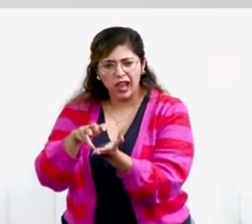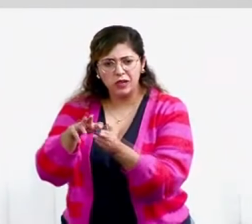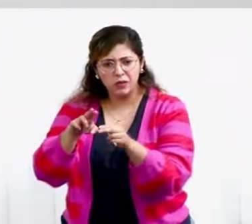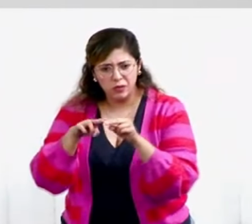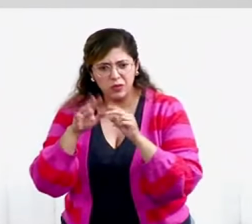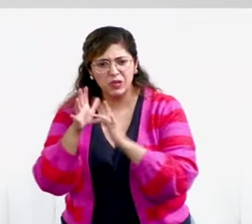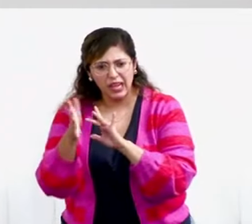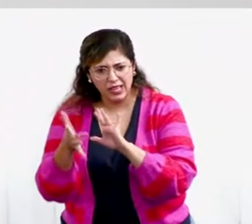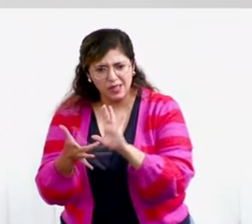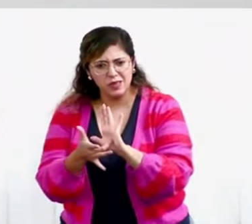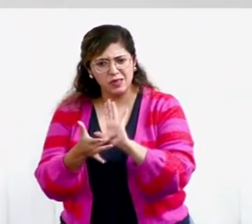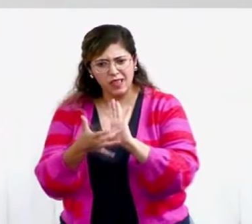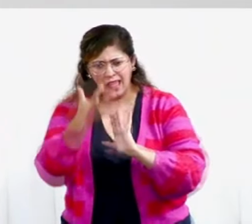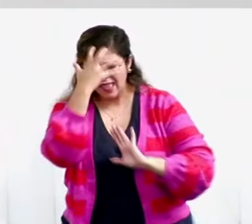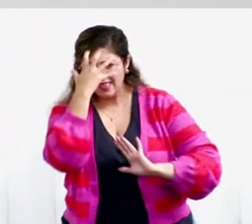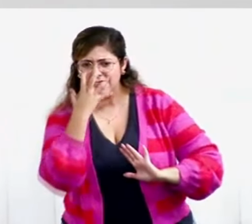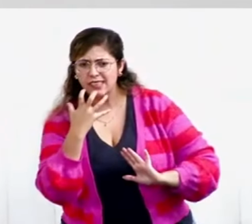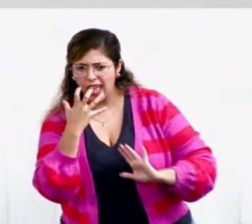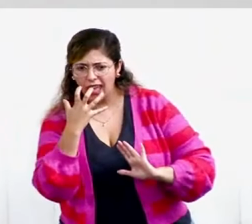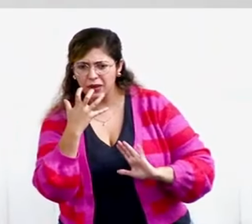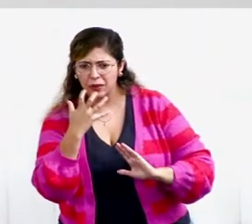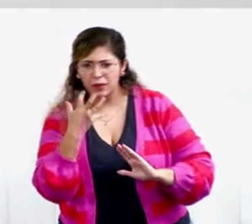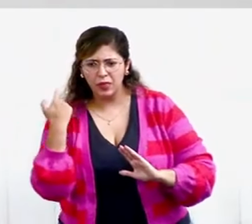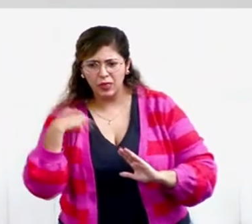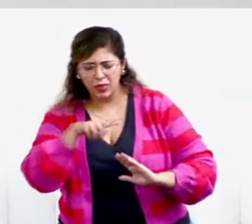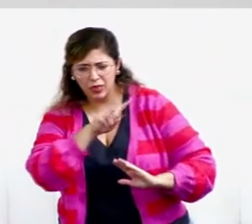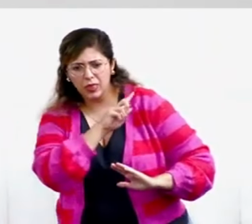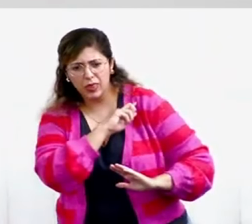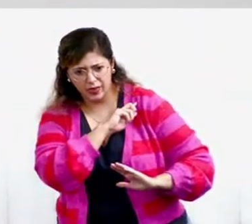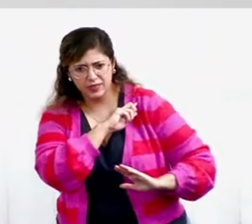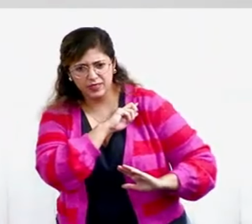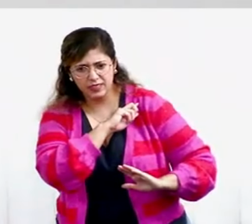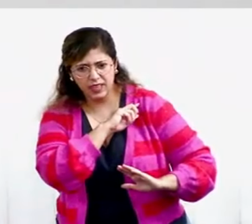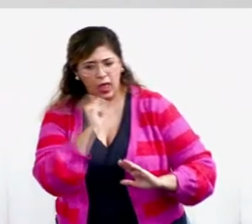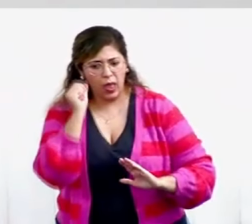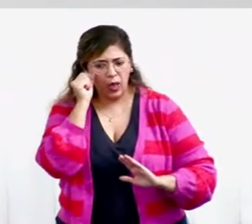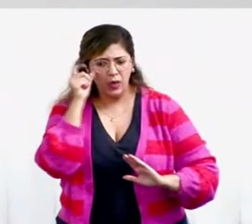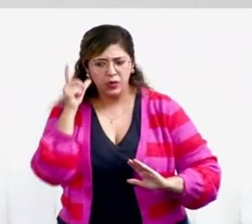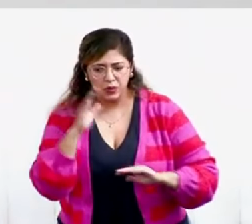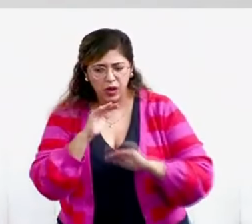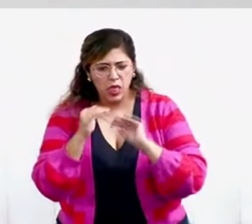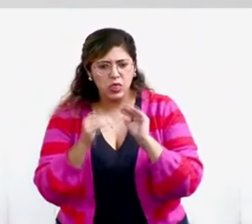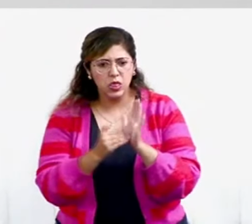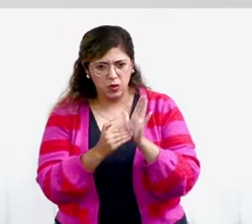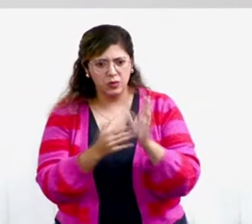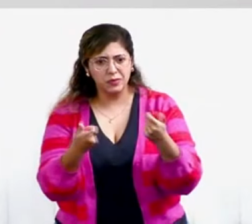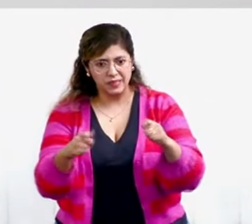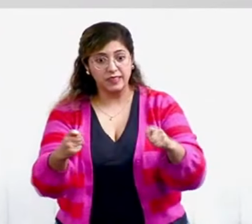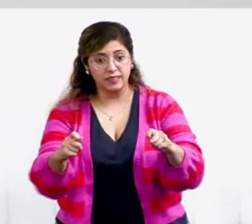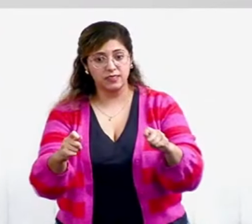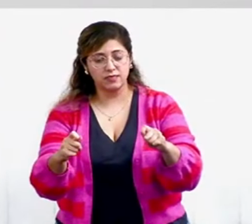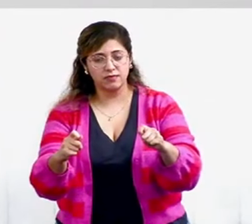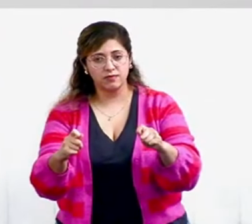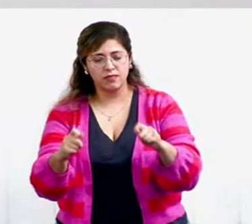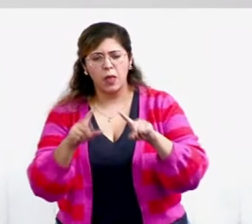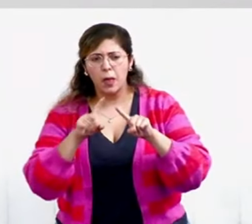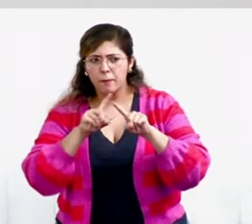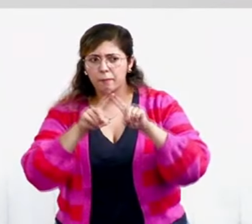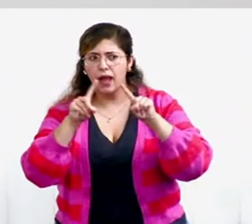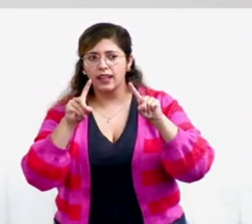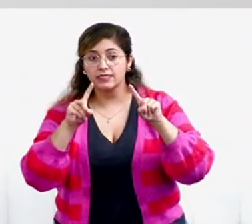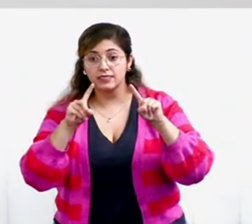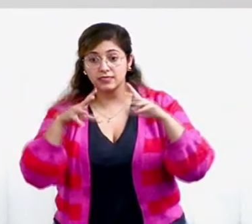padrão ético e moral, porque não há uma verdade que invade o nosso ser. Pelo contrário, os pensamentos